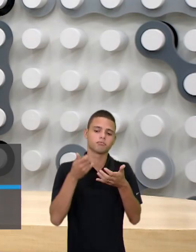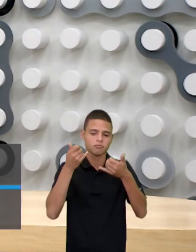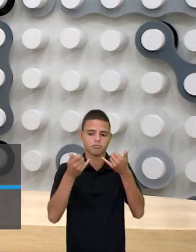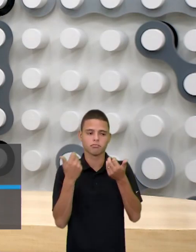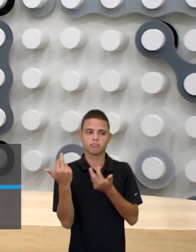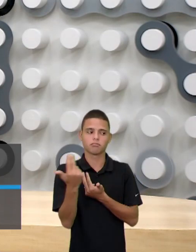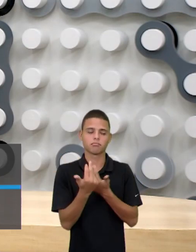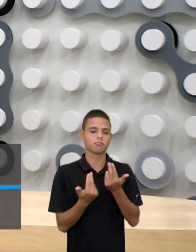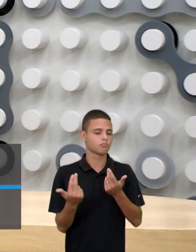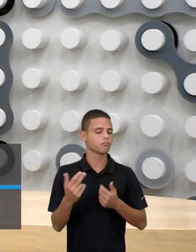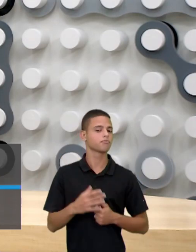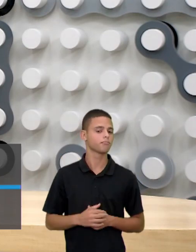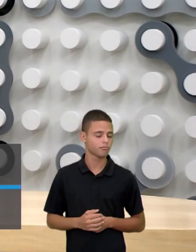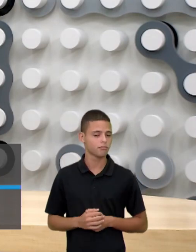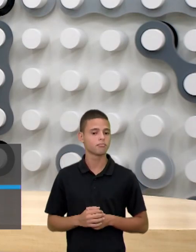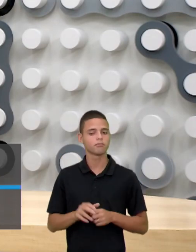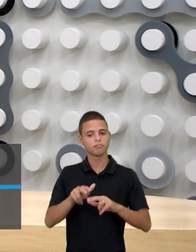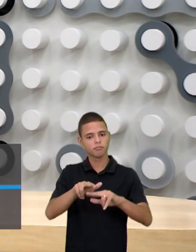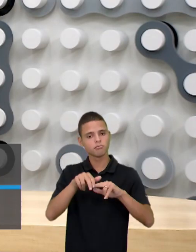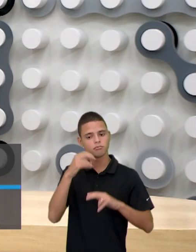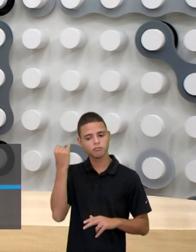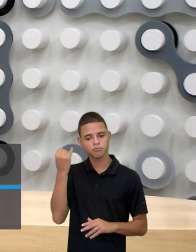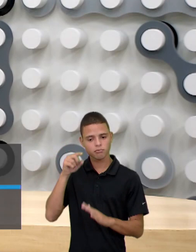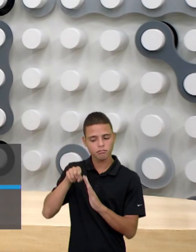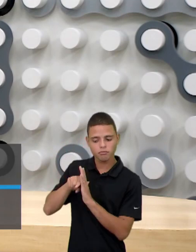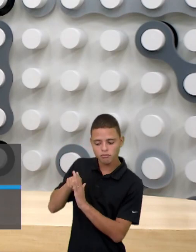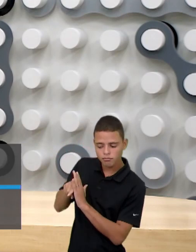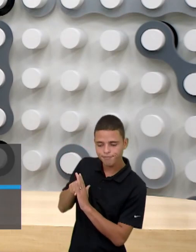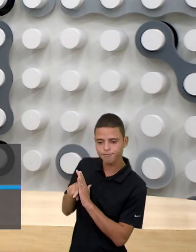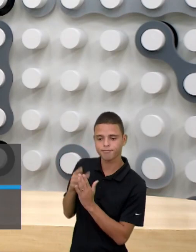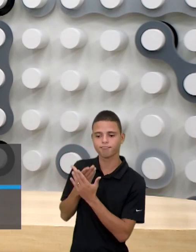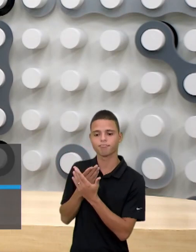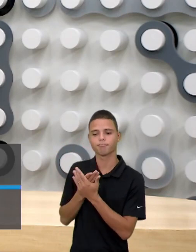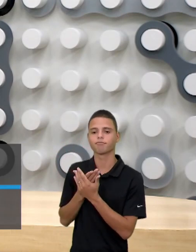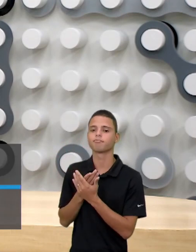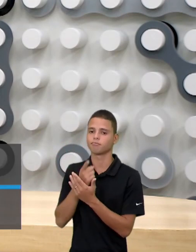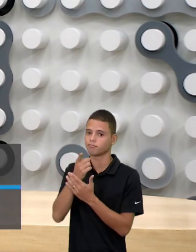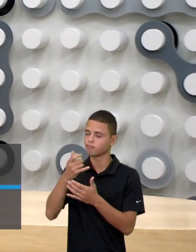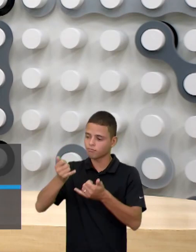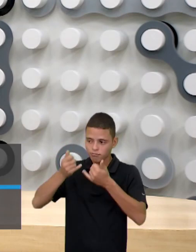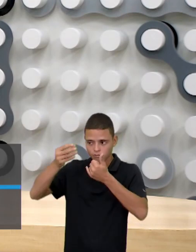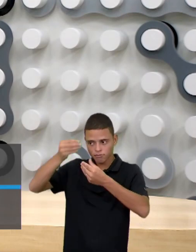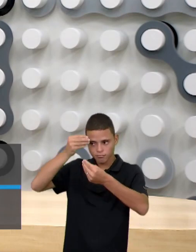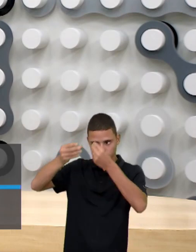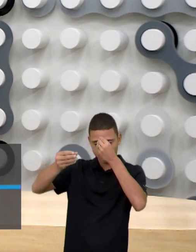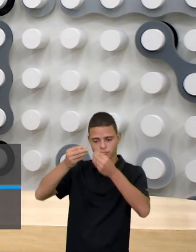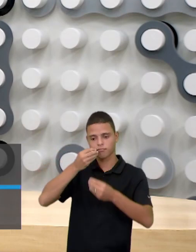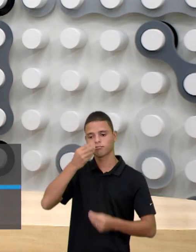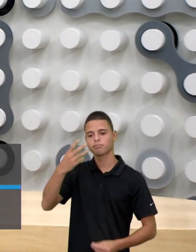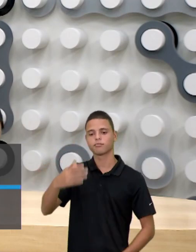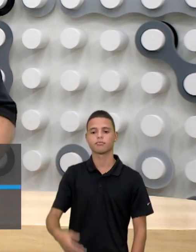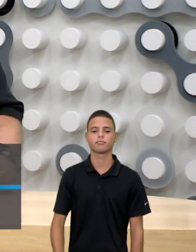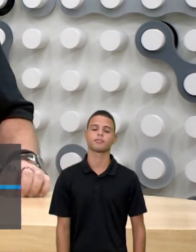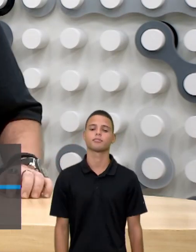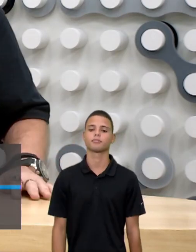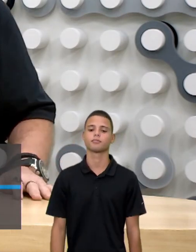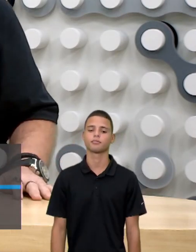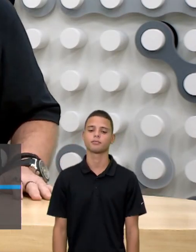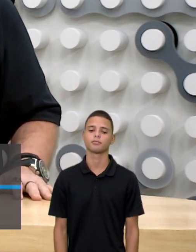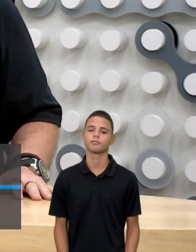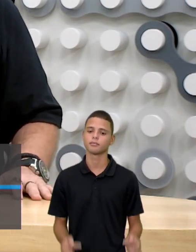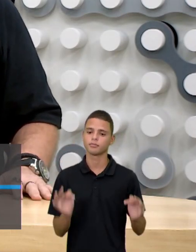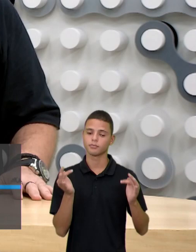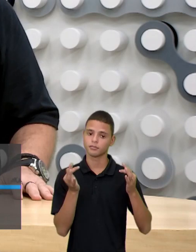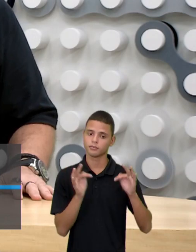informação, né? E por isso que é importante as pesquisas, né, e quando vocês se informam em cima dessas pesquisas. E aí, para